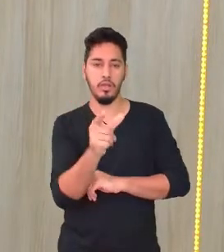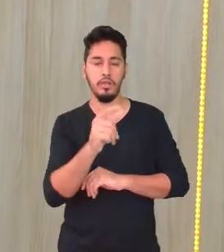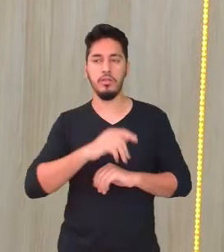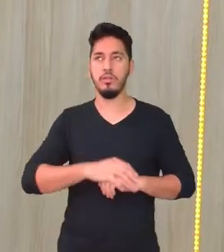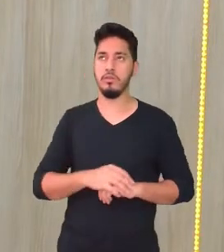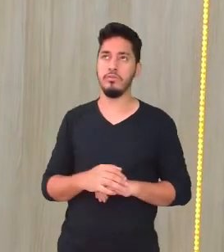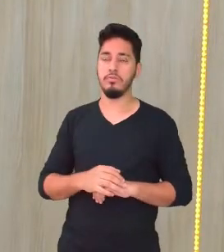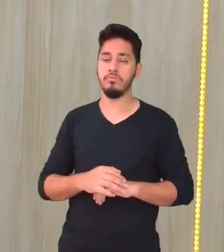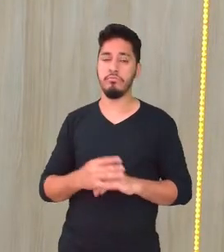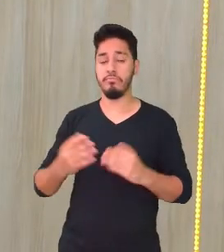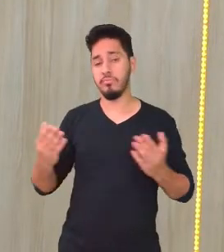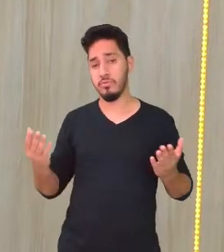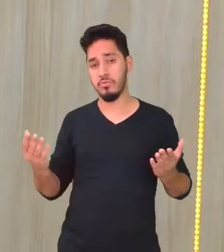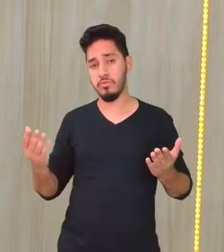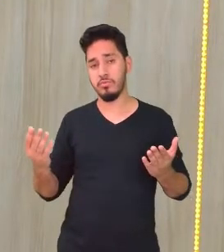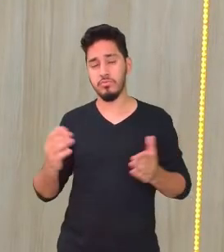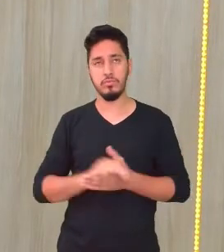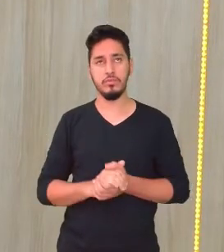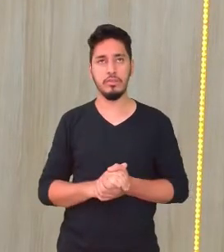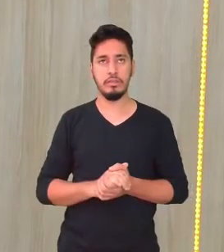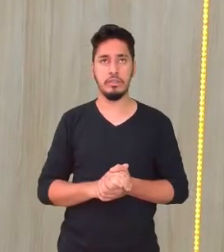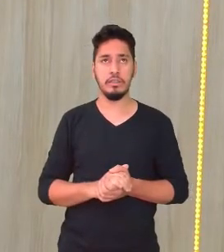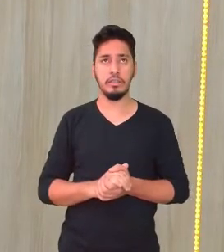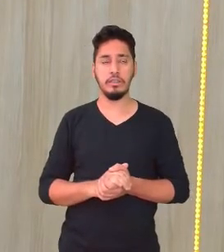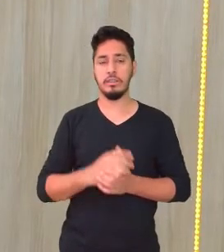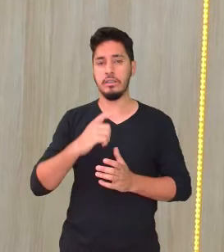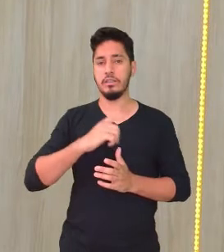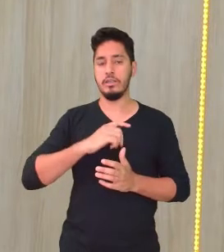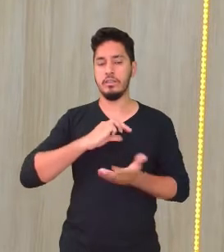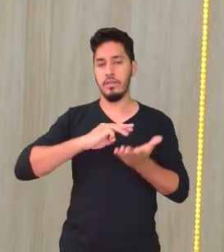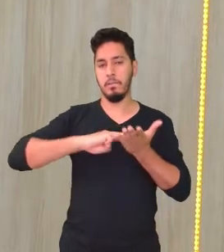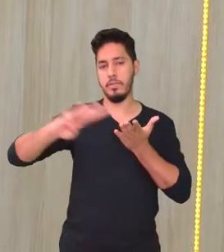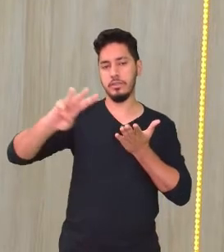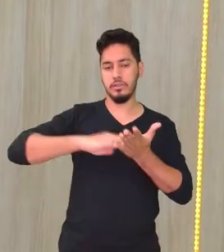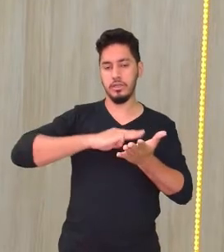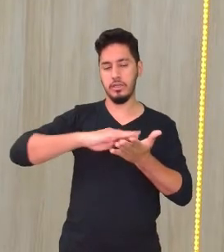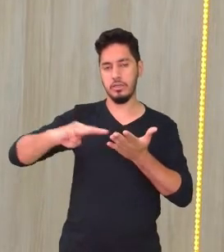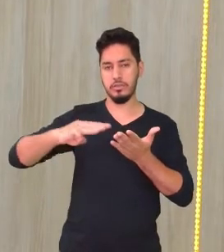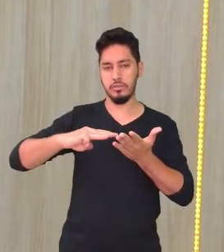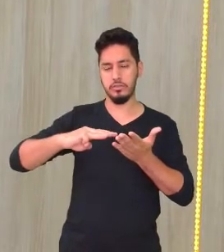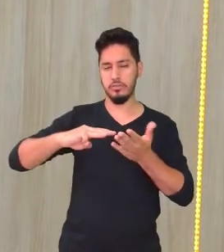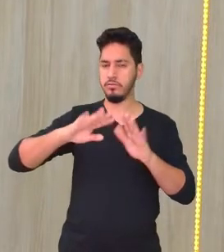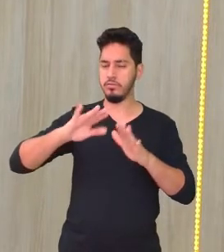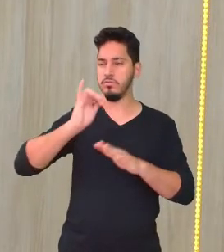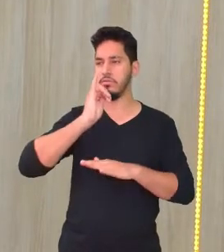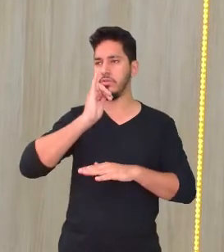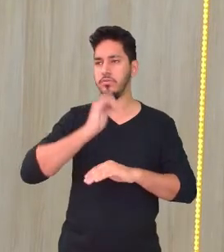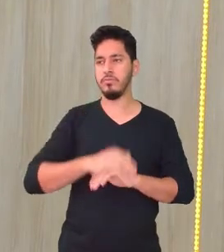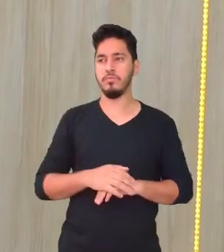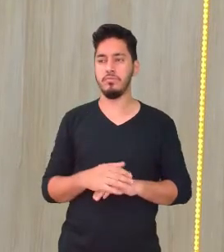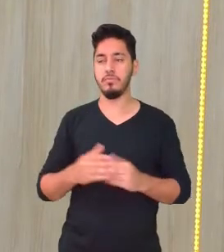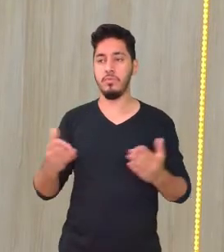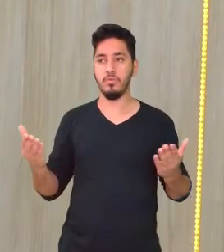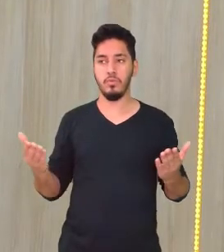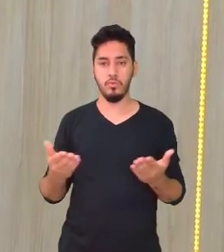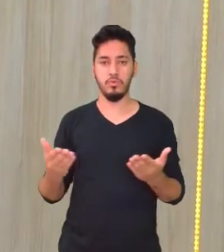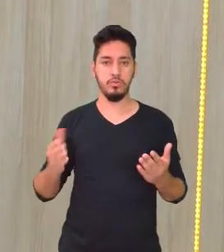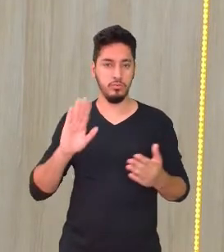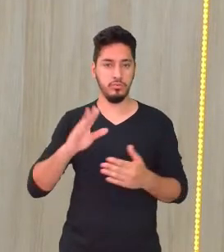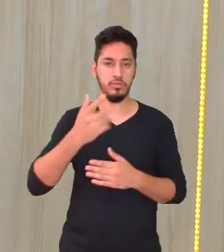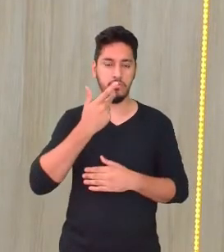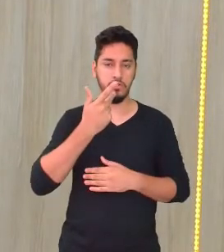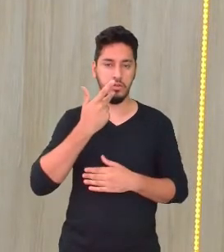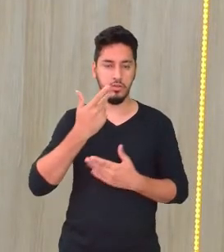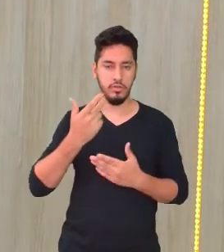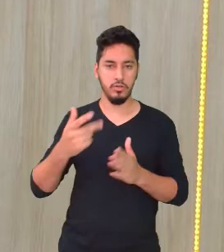nesse sentido a gente tem aí essas mensagens, né, que são compartilhadas. Por exemplo, hoje, como eu já citei aqui,